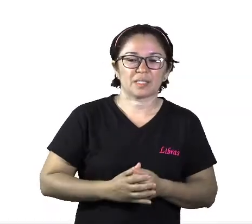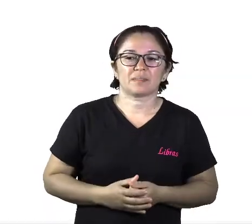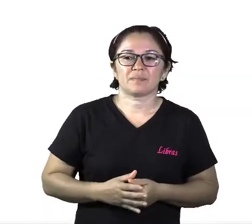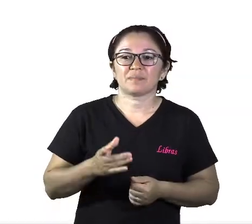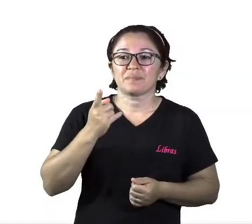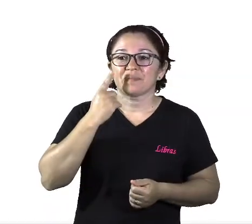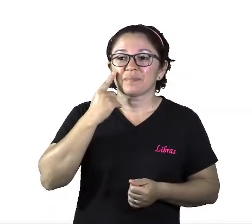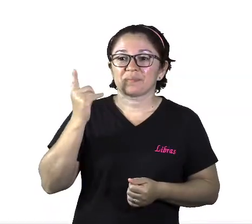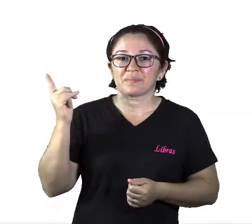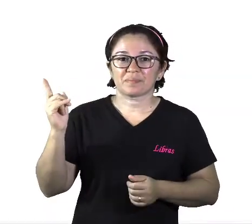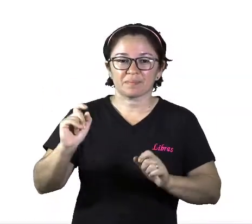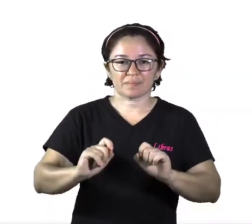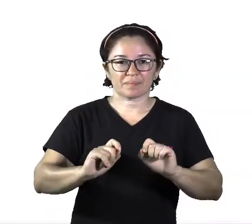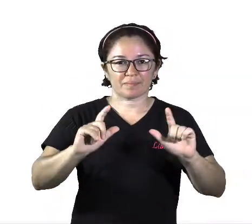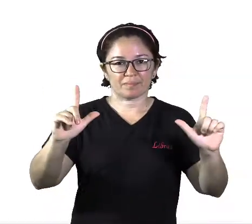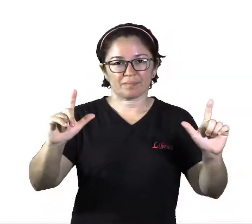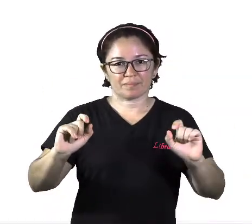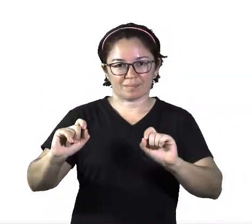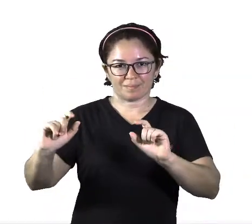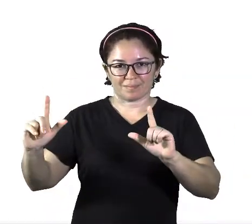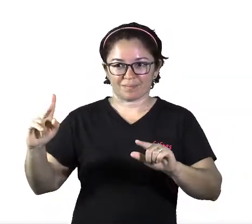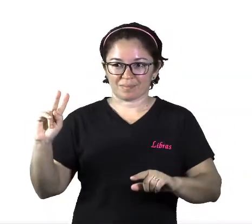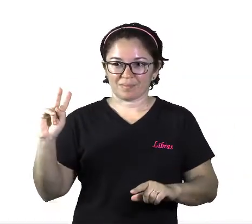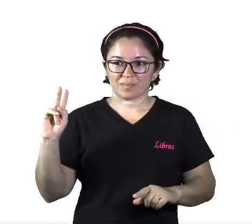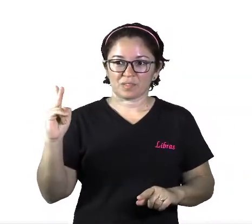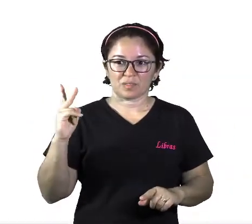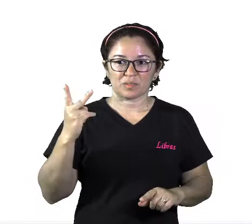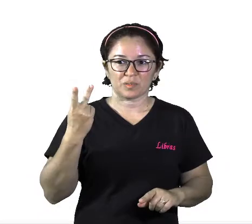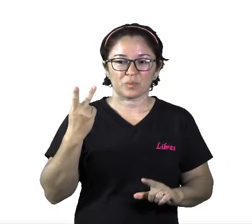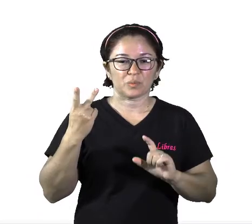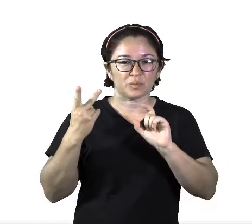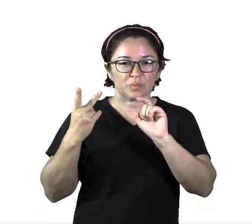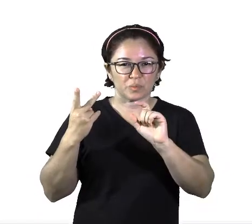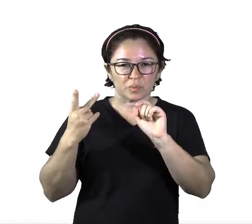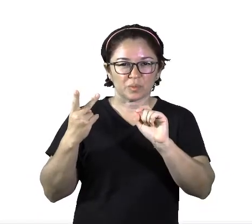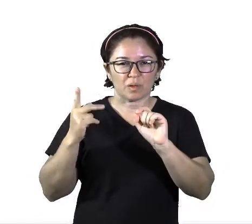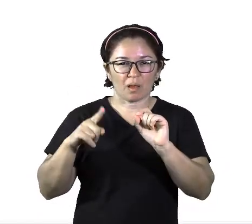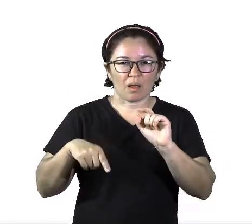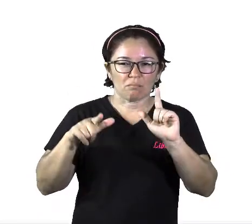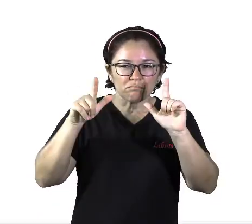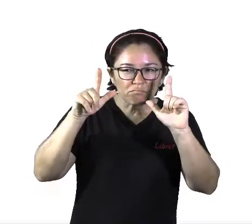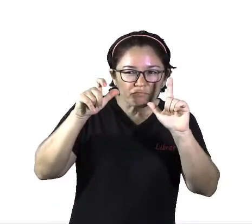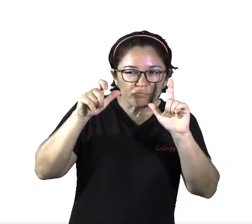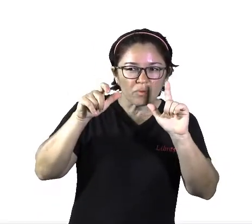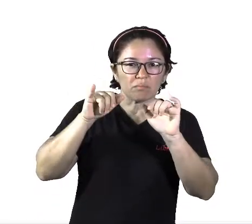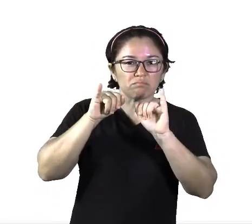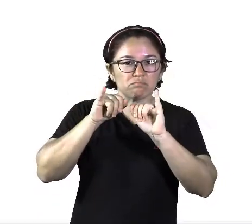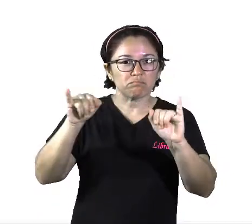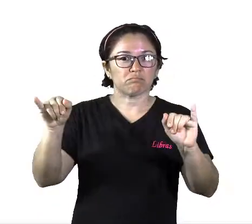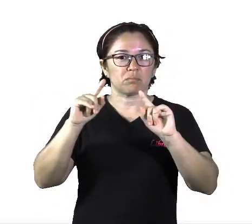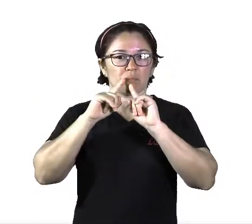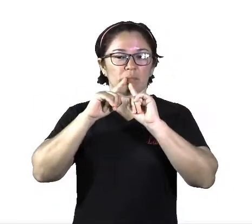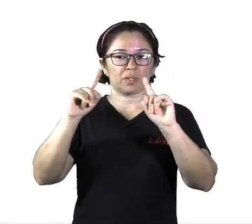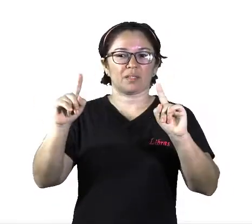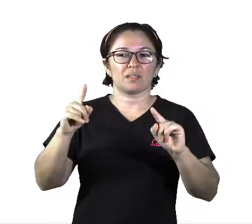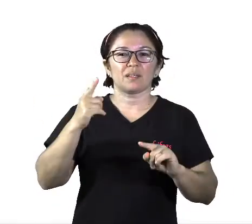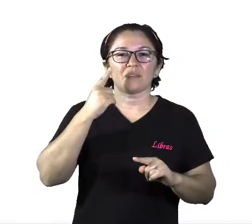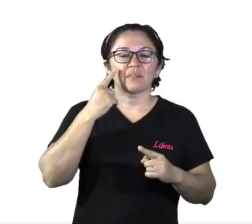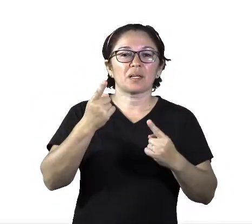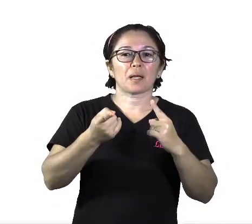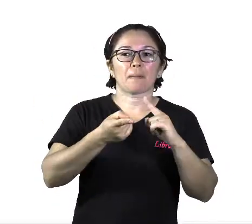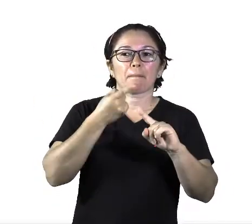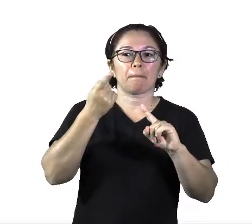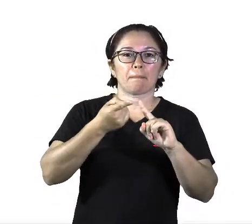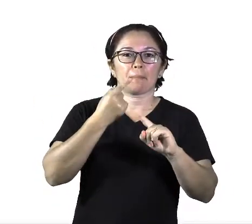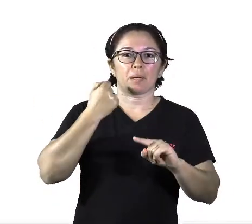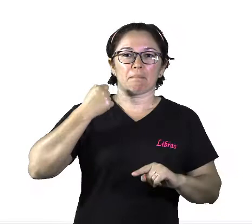duas imagens, duas fotodenúncias, tá? Na primeira imagem, temos lá, pare, eu não sou